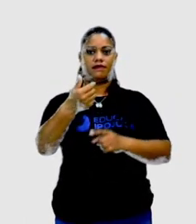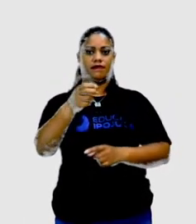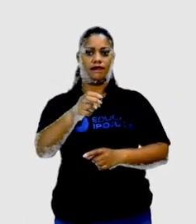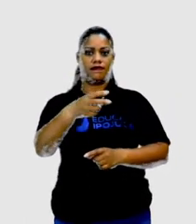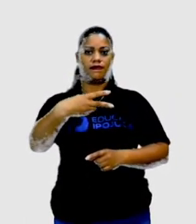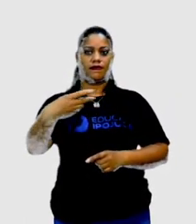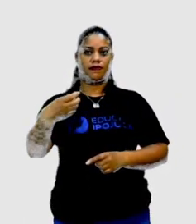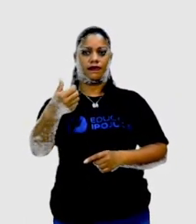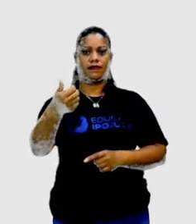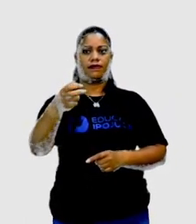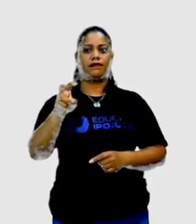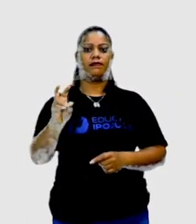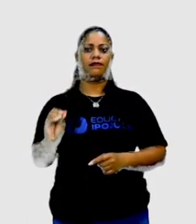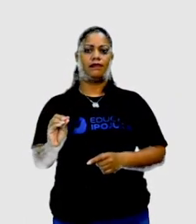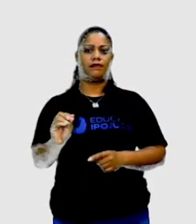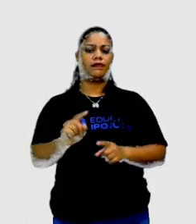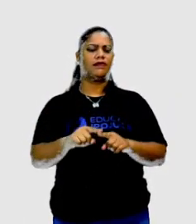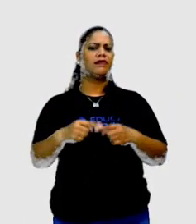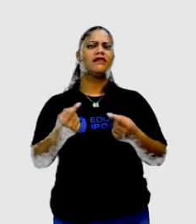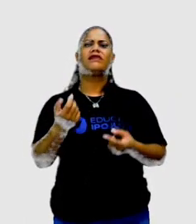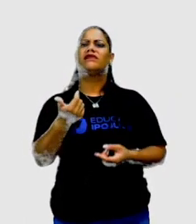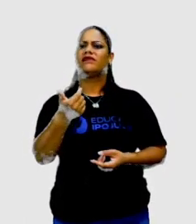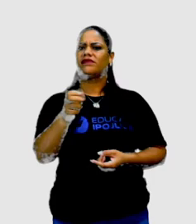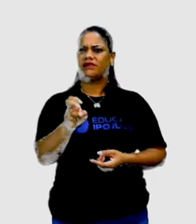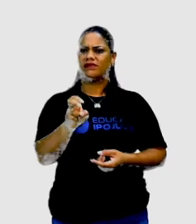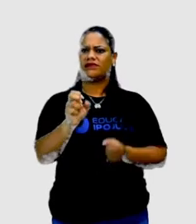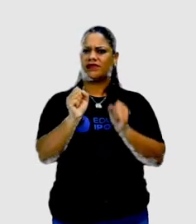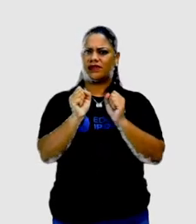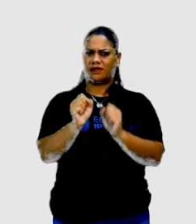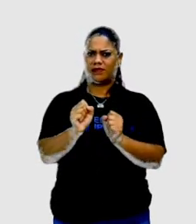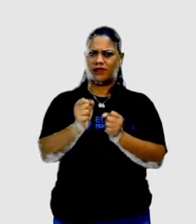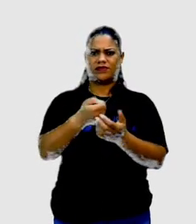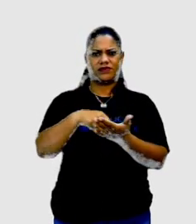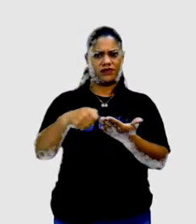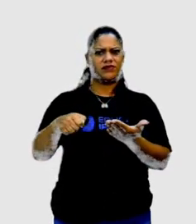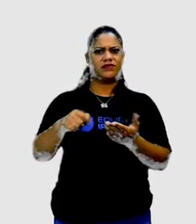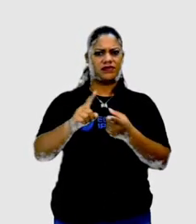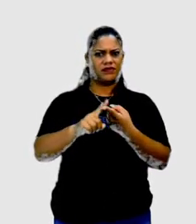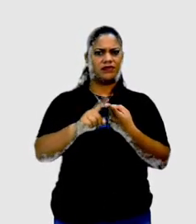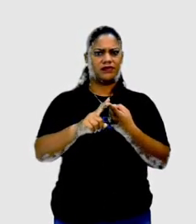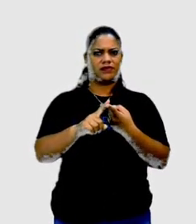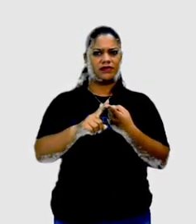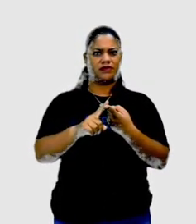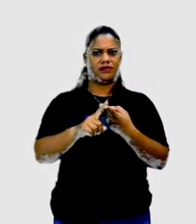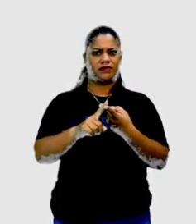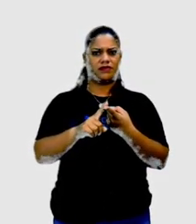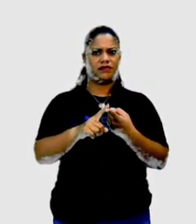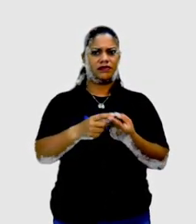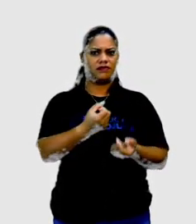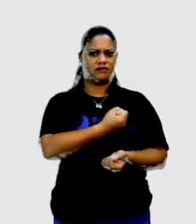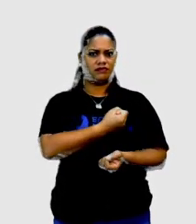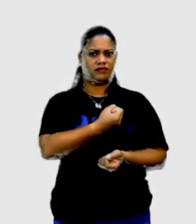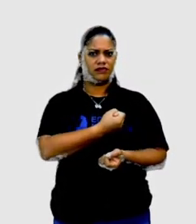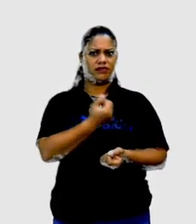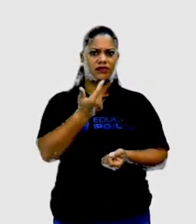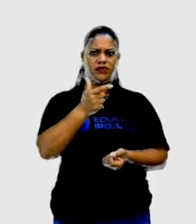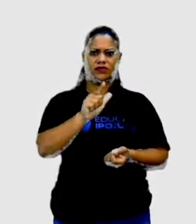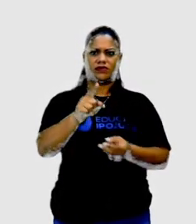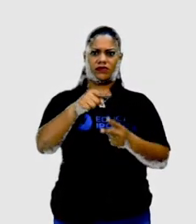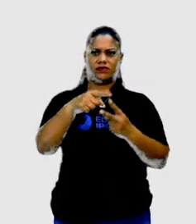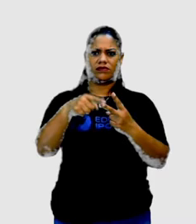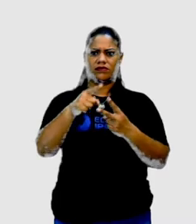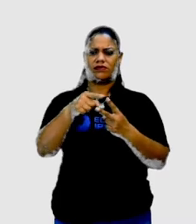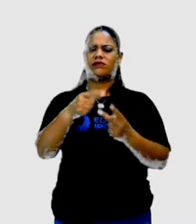dar 150. Mas quem é 15? 15 pode ser escrito também como sendo um produto de outros dois